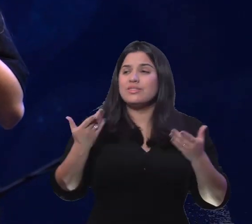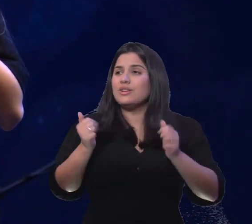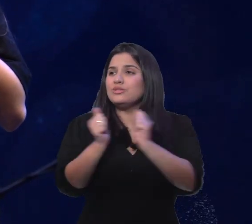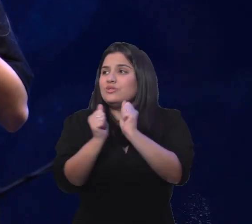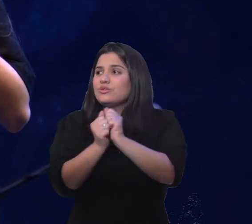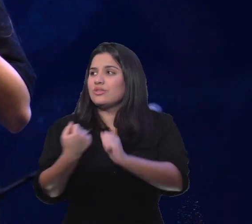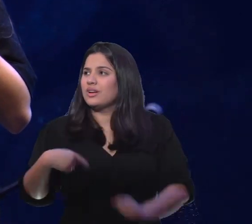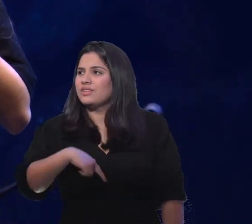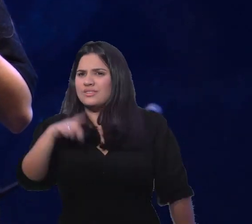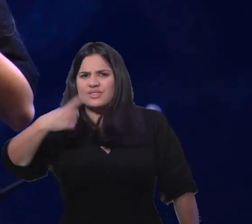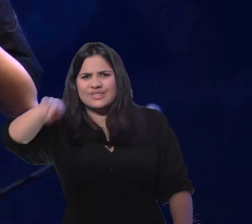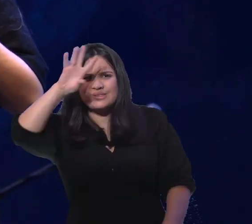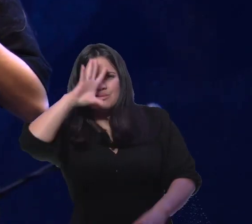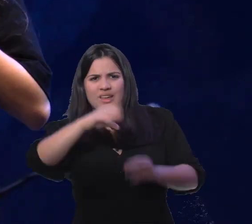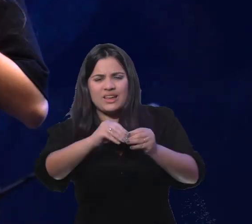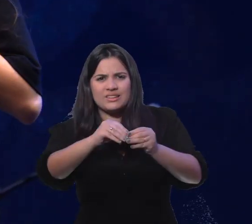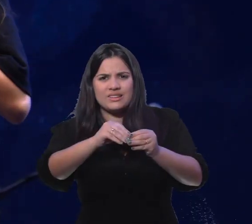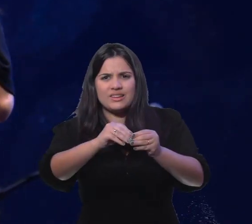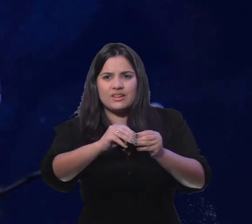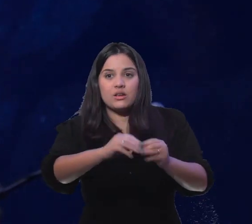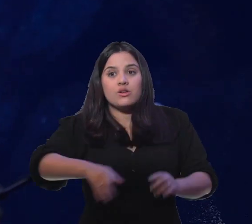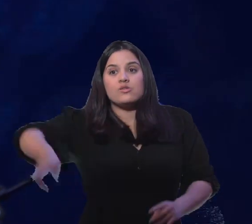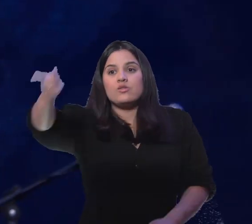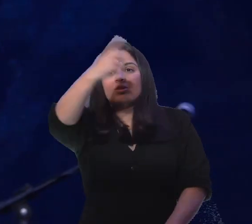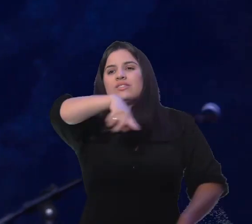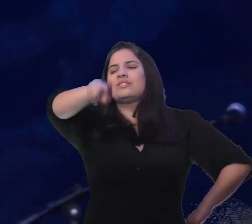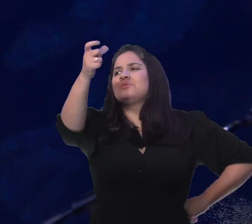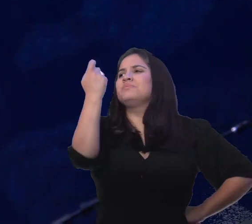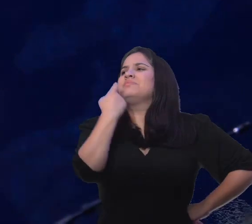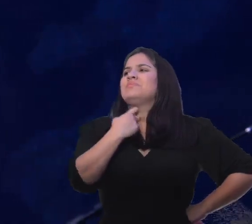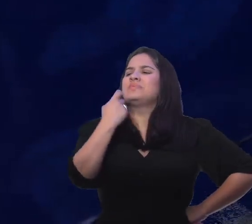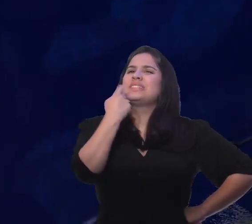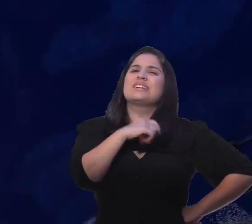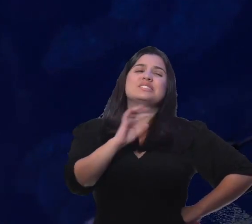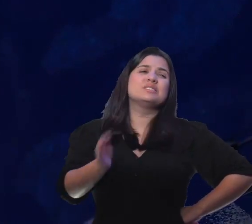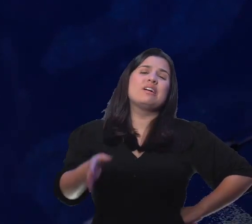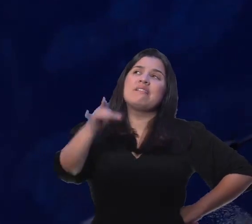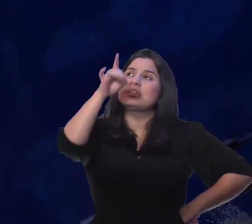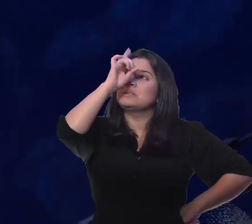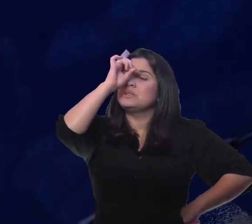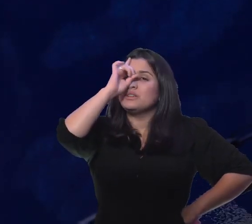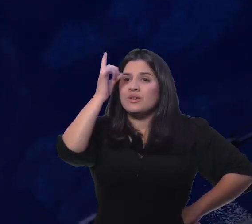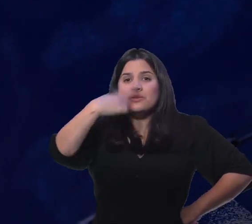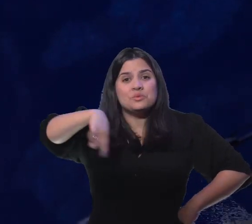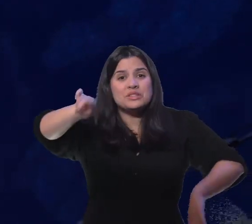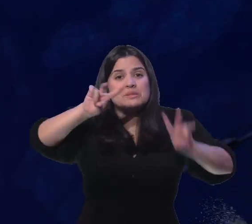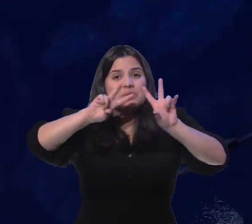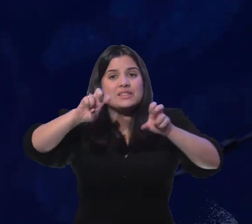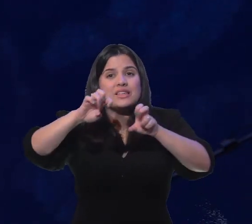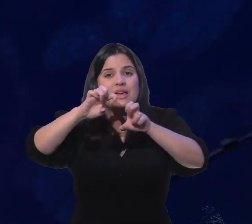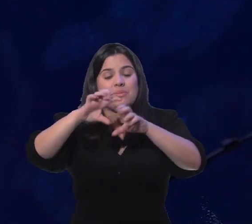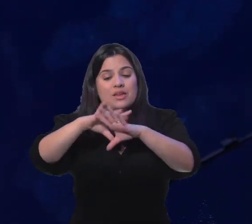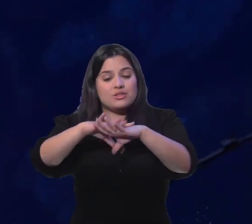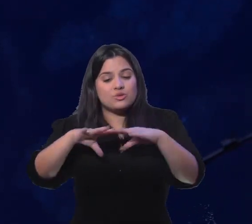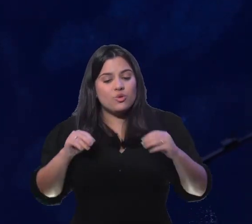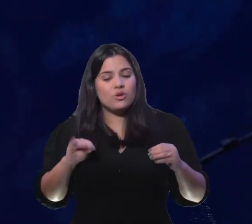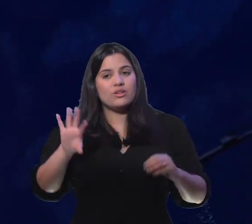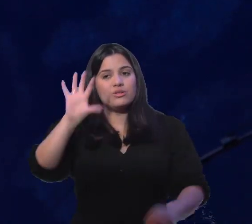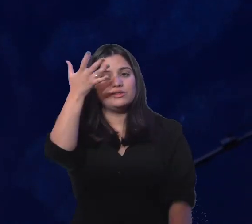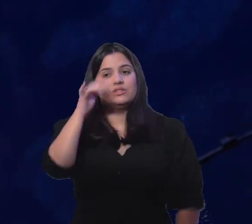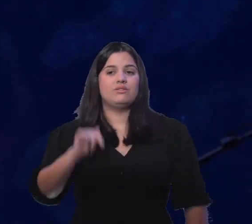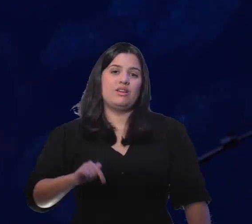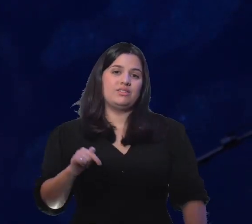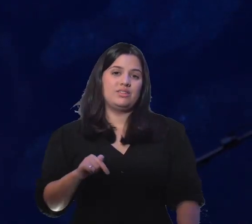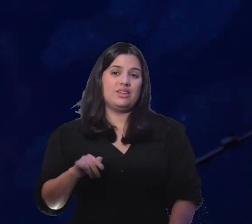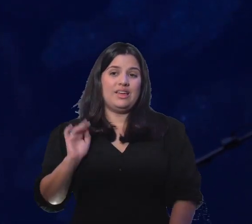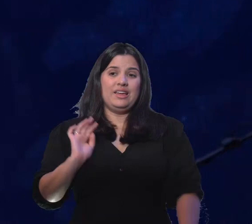Vocês entendem isso? Vocês estão aqui toda sexta-feira, vocês estão vendo as curas que estão acontecendo aqui no nosso meio. E às vezes a gente